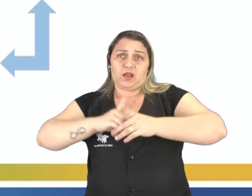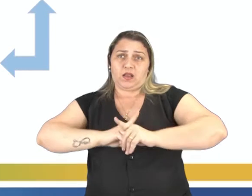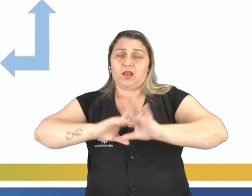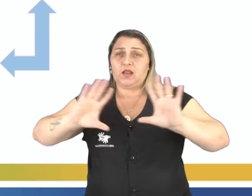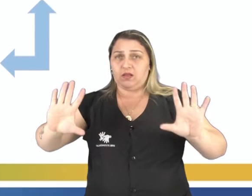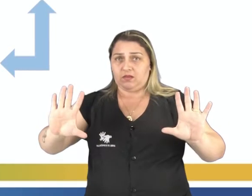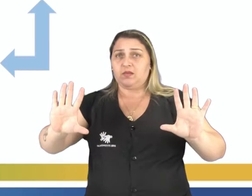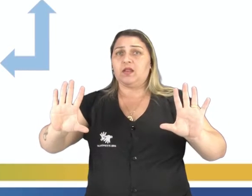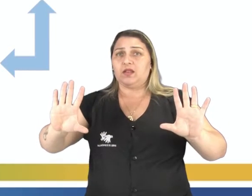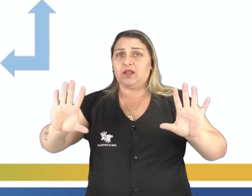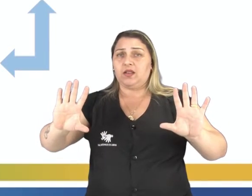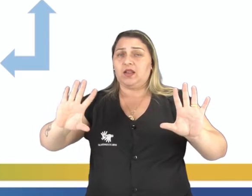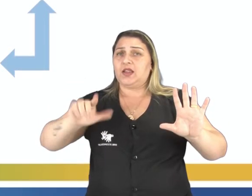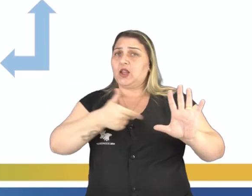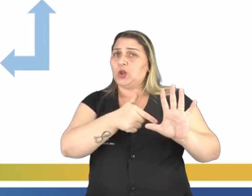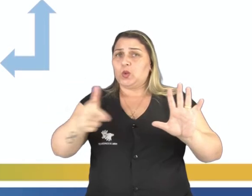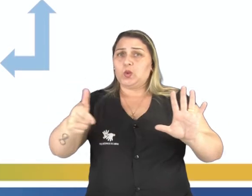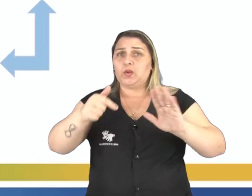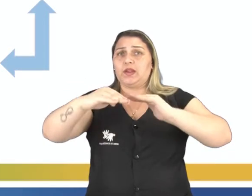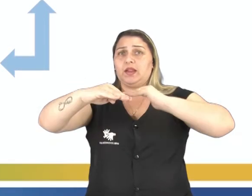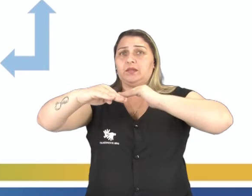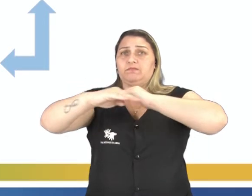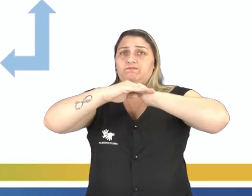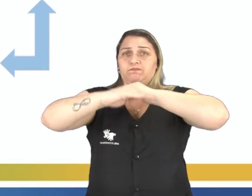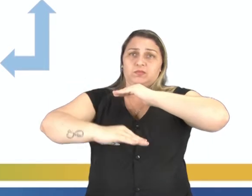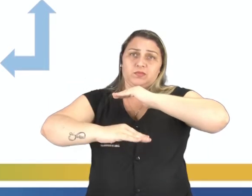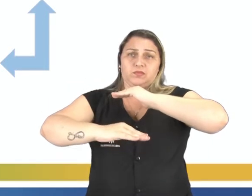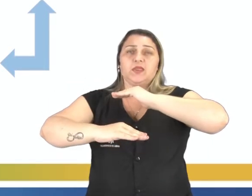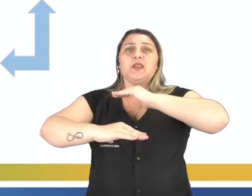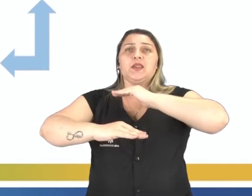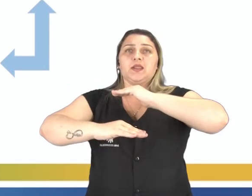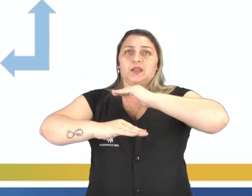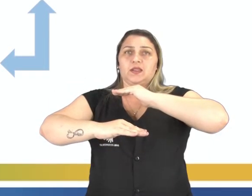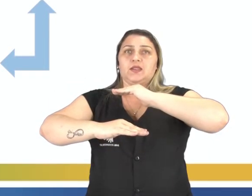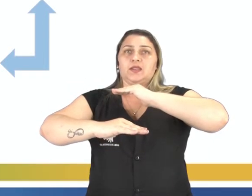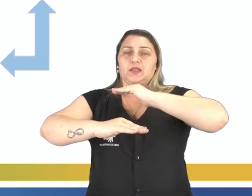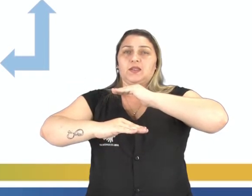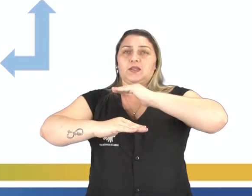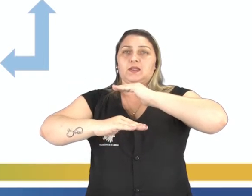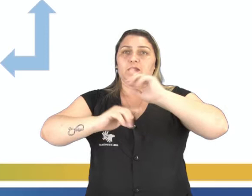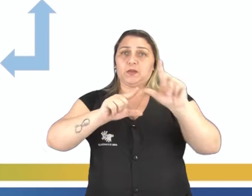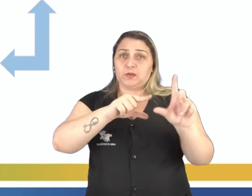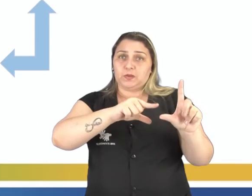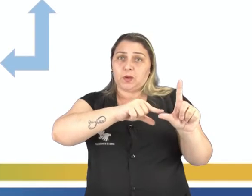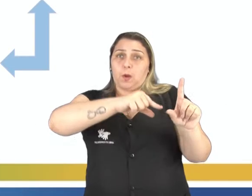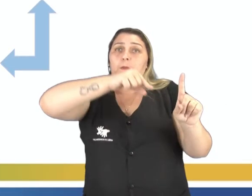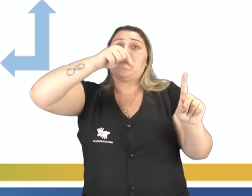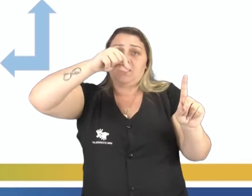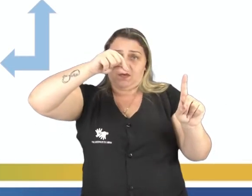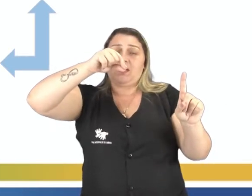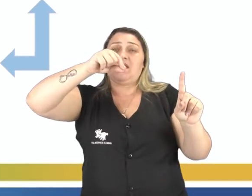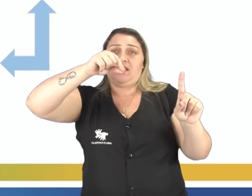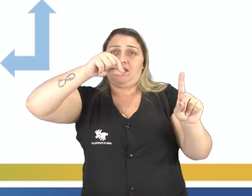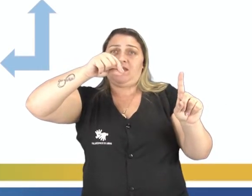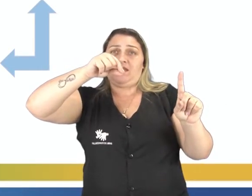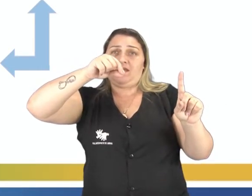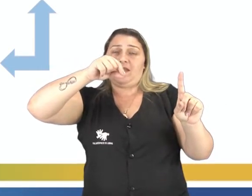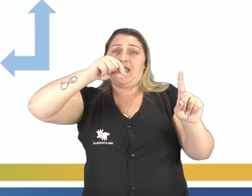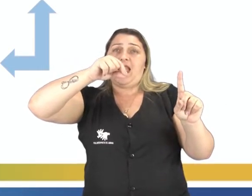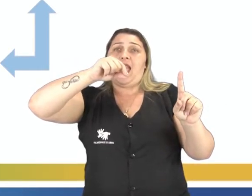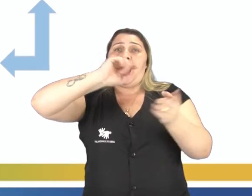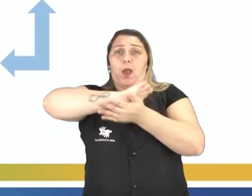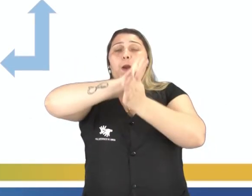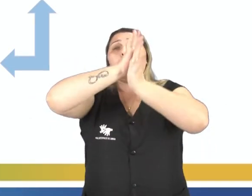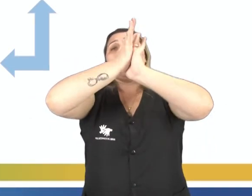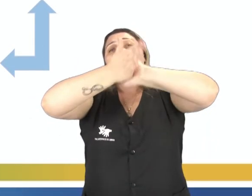não existe desigualdades e ou privilégios de classe. Temos que racismo é o preconceito através da